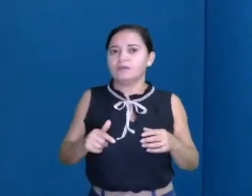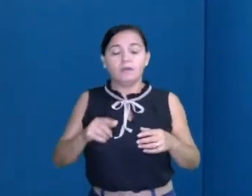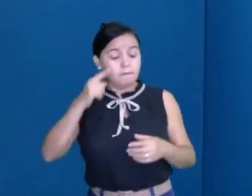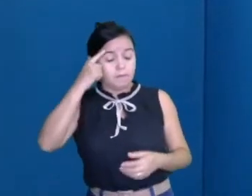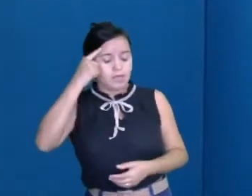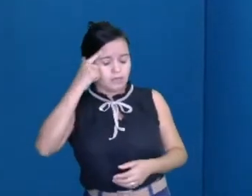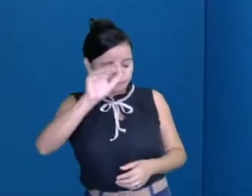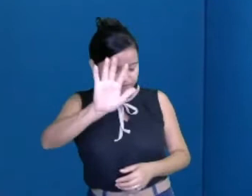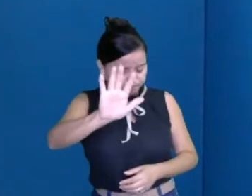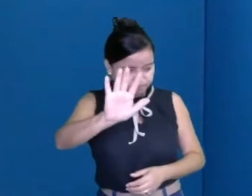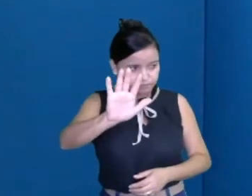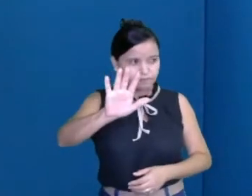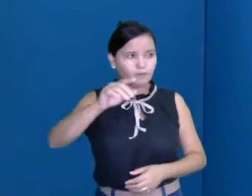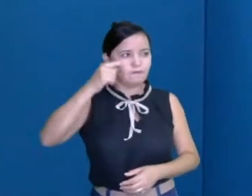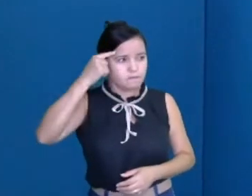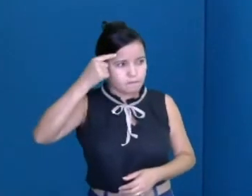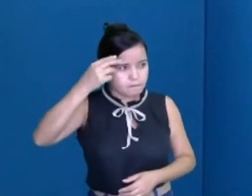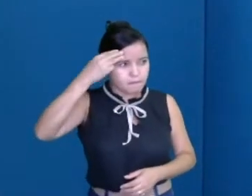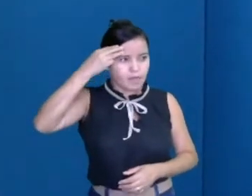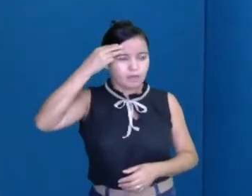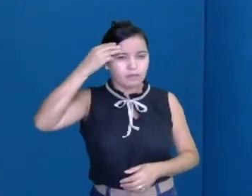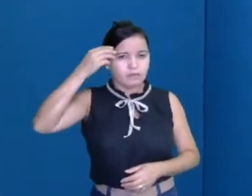imaginarem. Mais uma vez, faz esse exercício